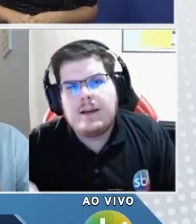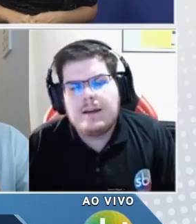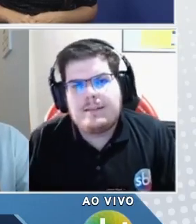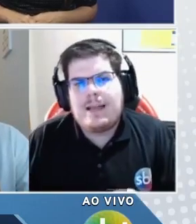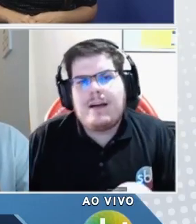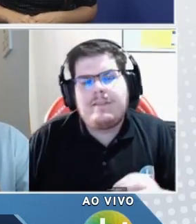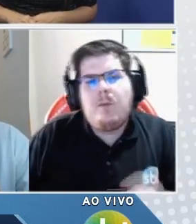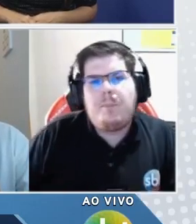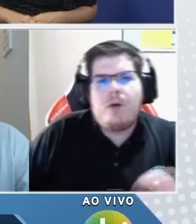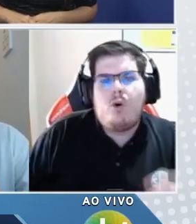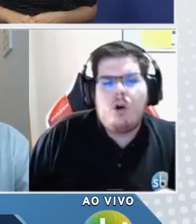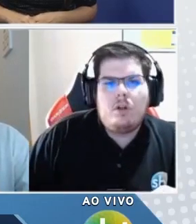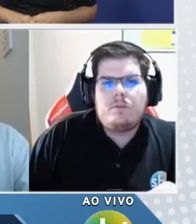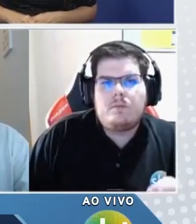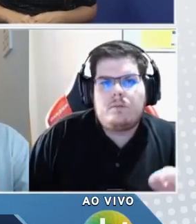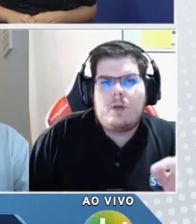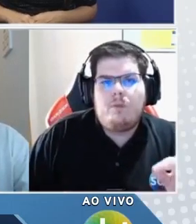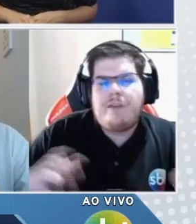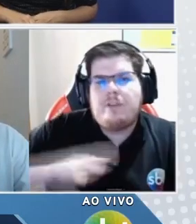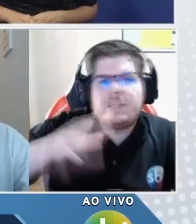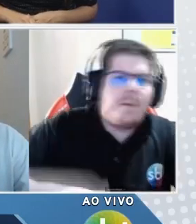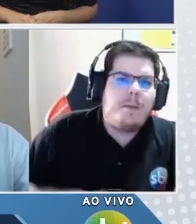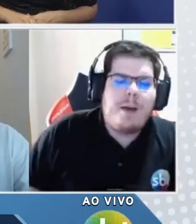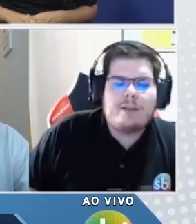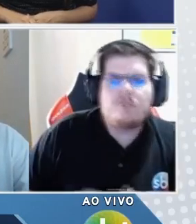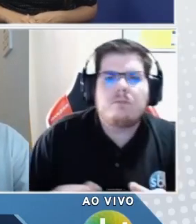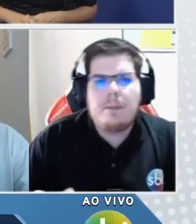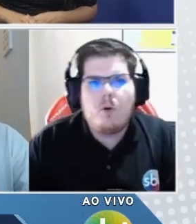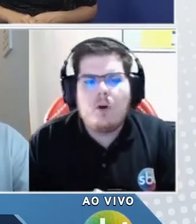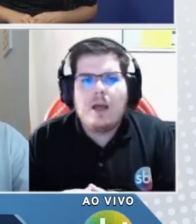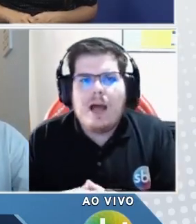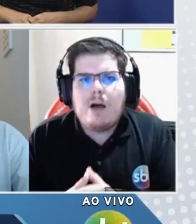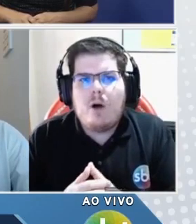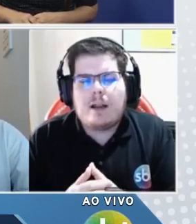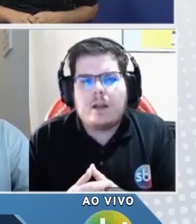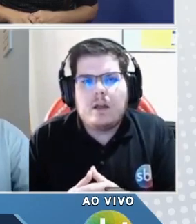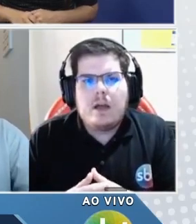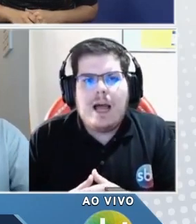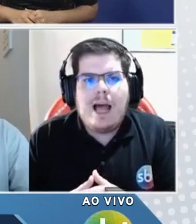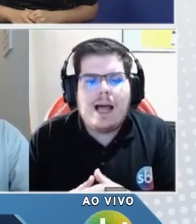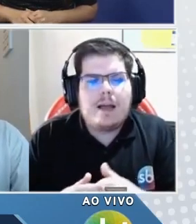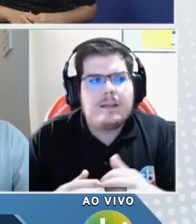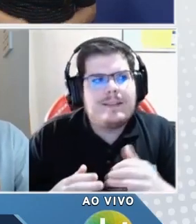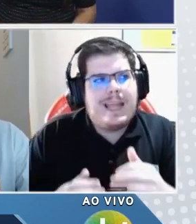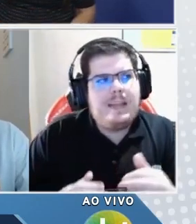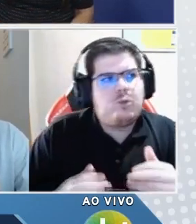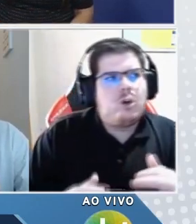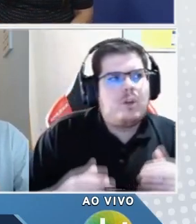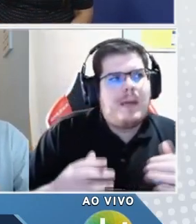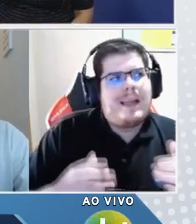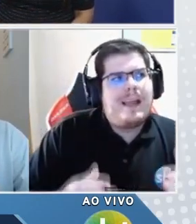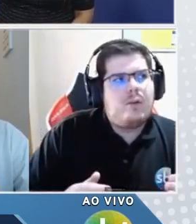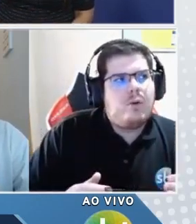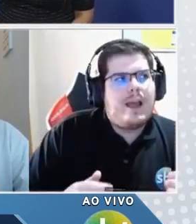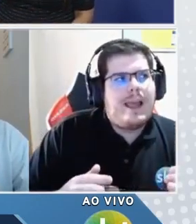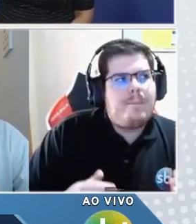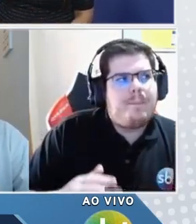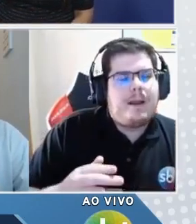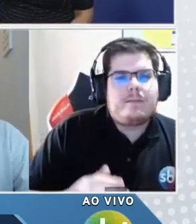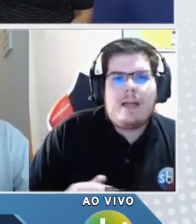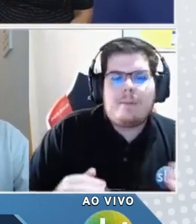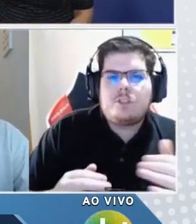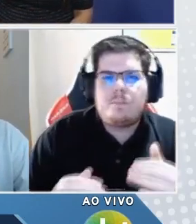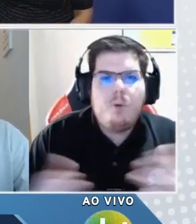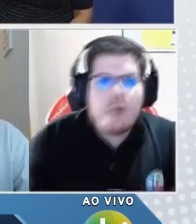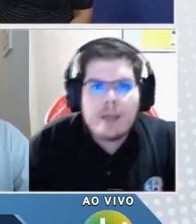aqui tá, não pegou, não veio de cima para baixo. Tá bom. Agora... Ah, nem todo amarelo é